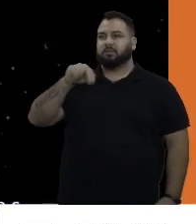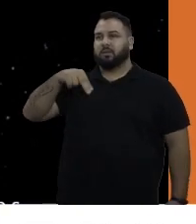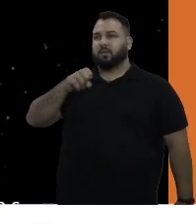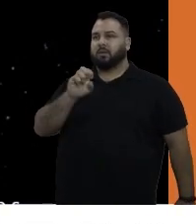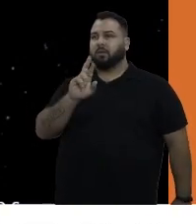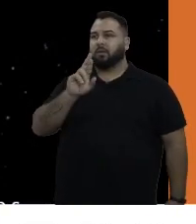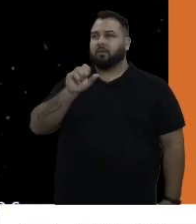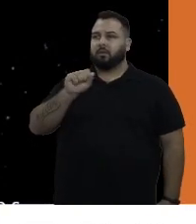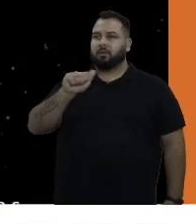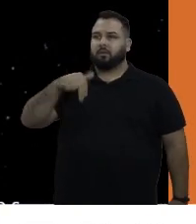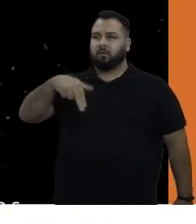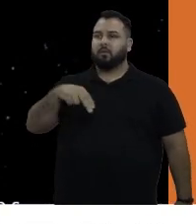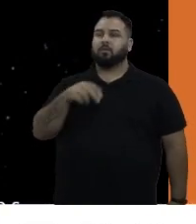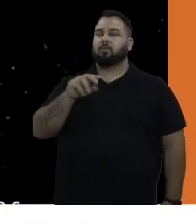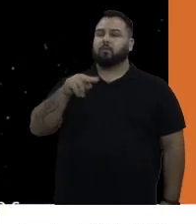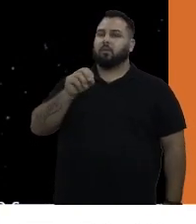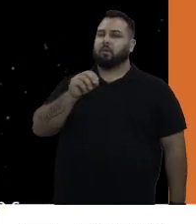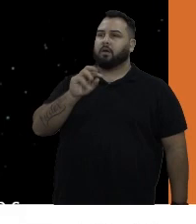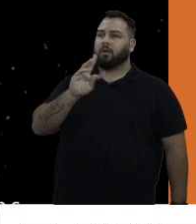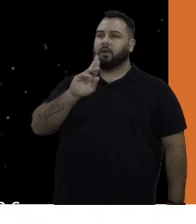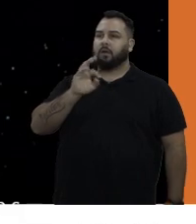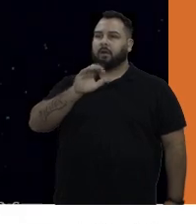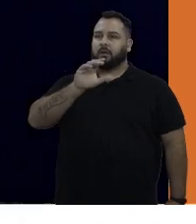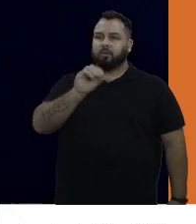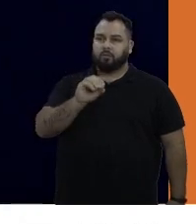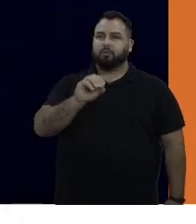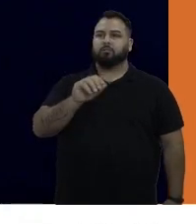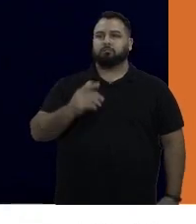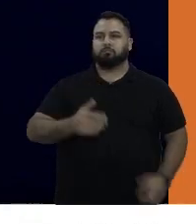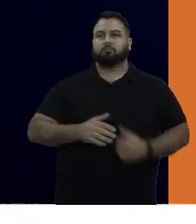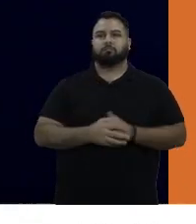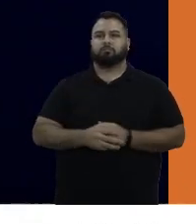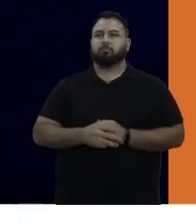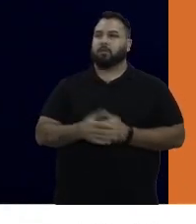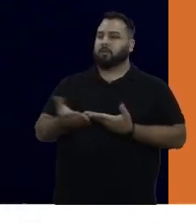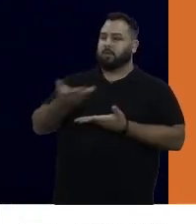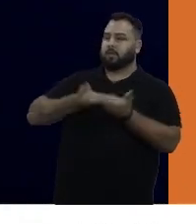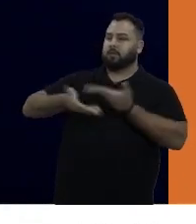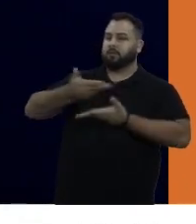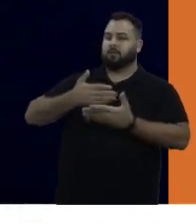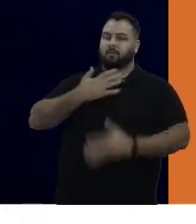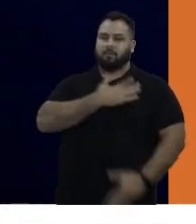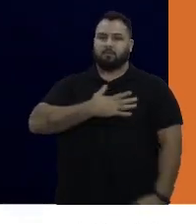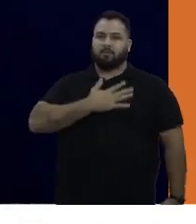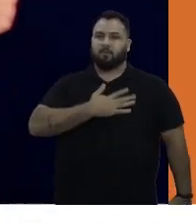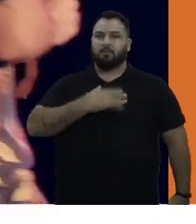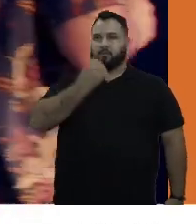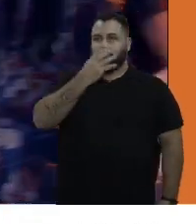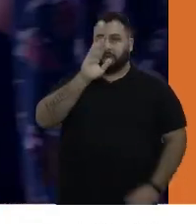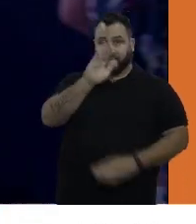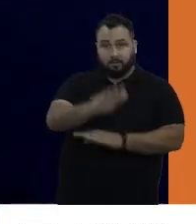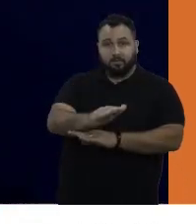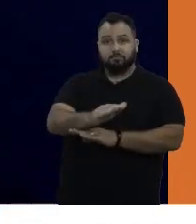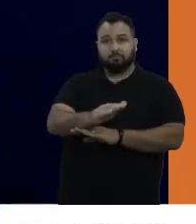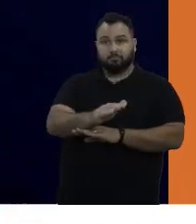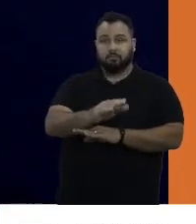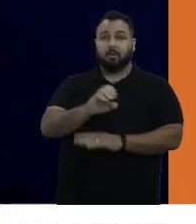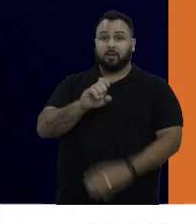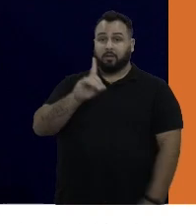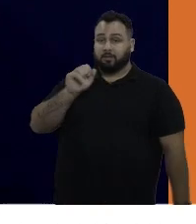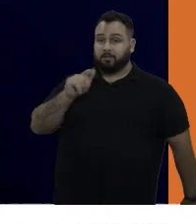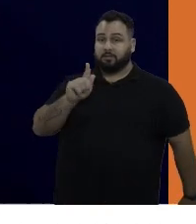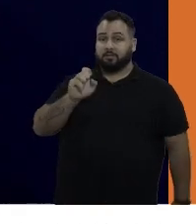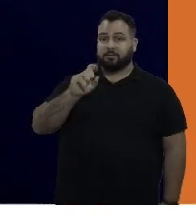manda a pergunta, que eu adoro esse negócio de interagir, é comigo mesmo. Nossa última pergunta. Fala seu nome, por favor. Oi, boa tarde. É Edgar